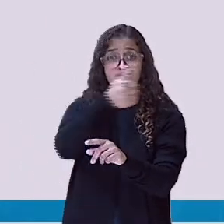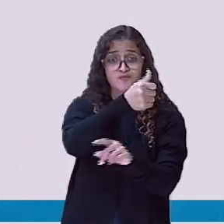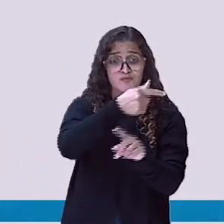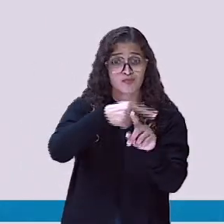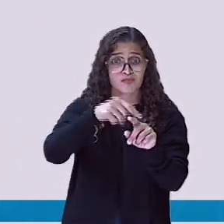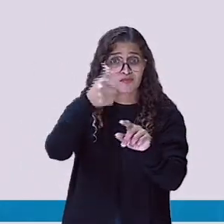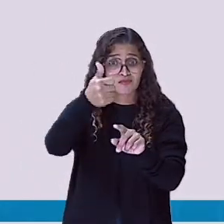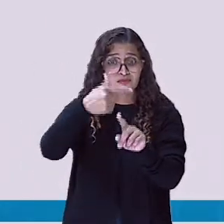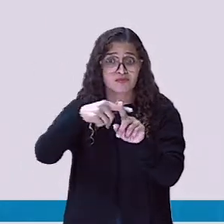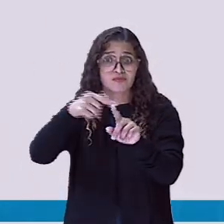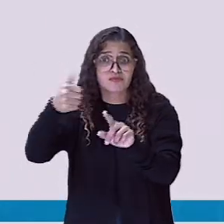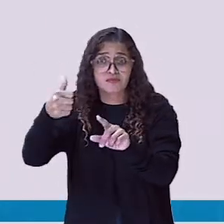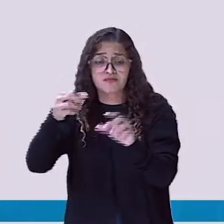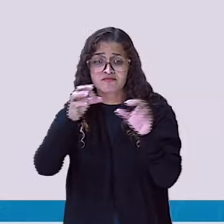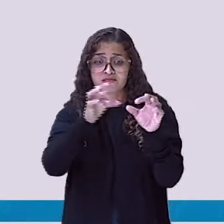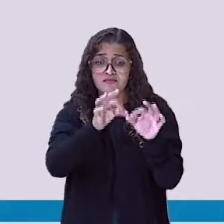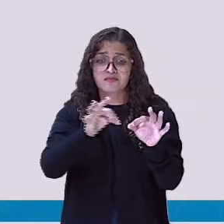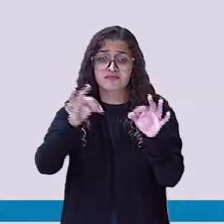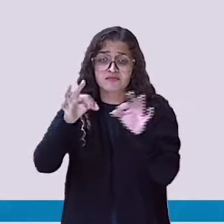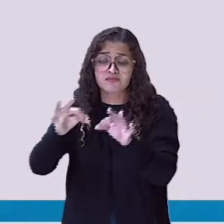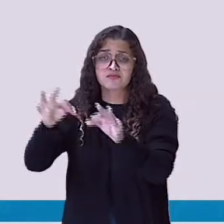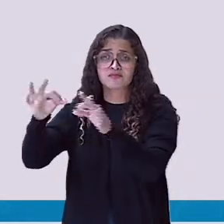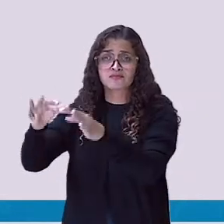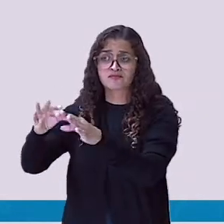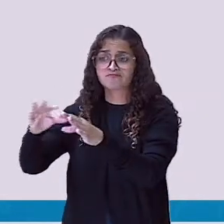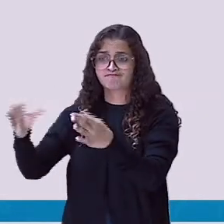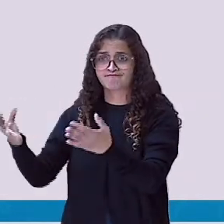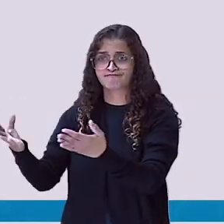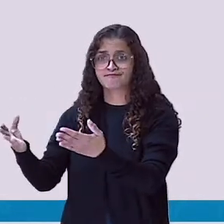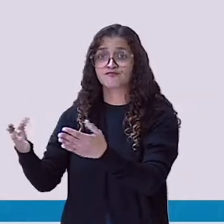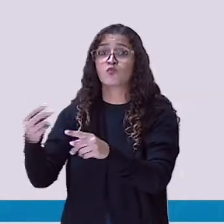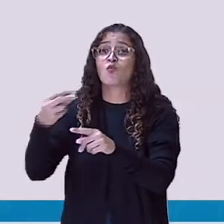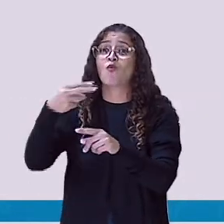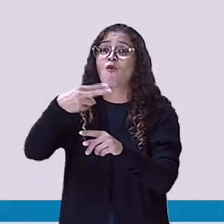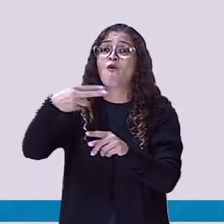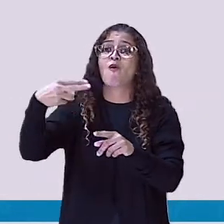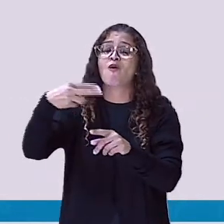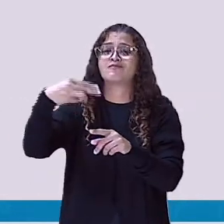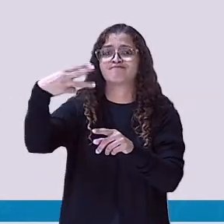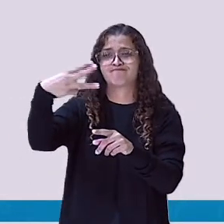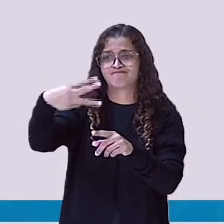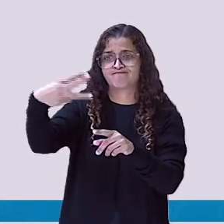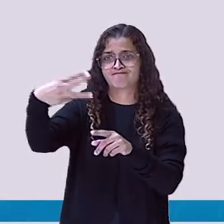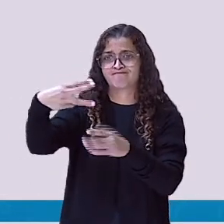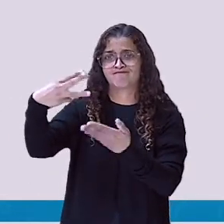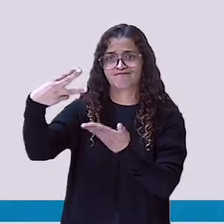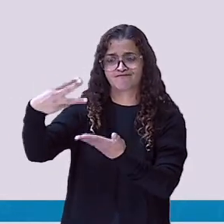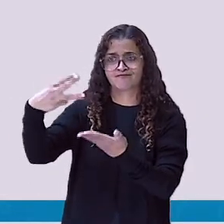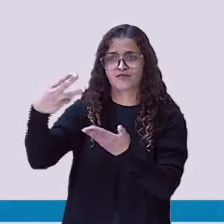3 distâncias. 1 mais 1 mais 1, que é igual a 3.